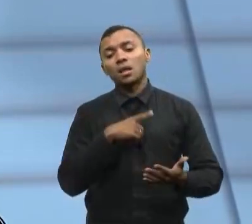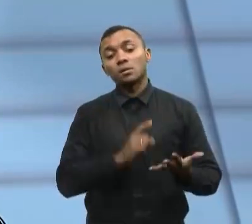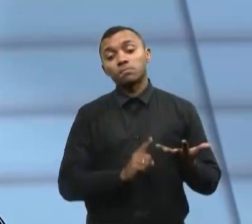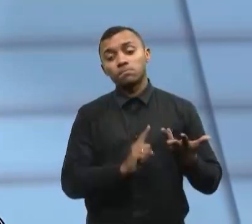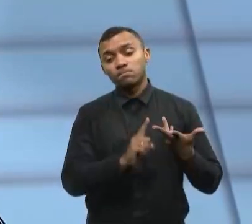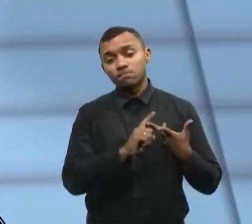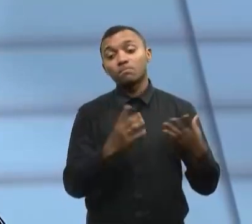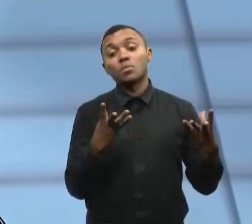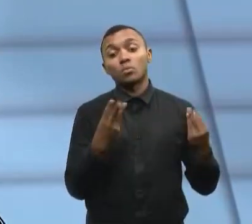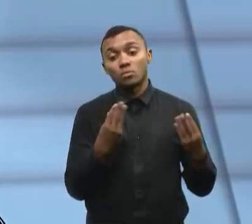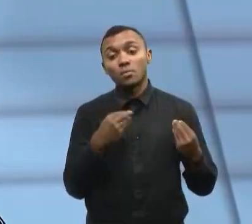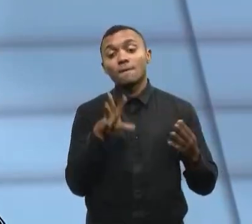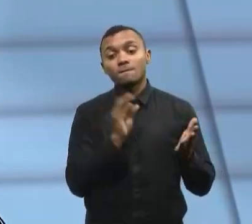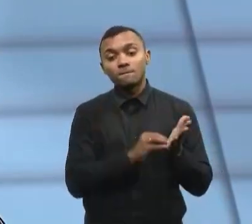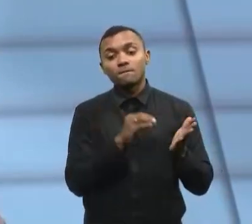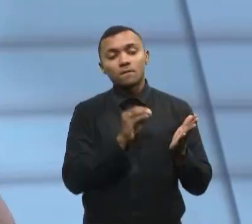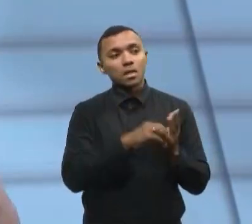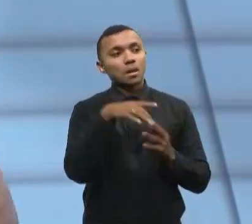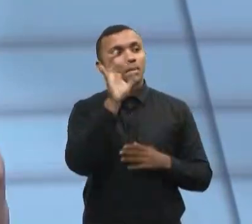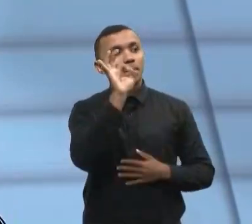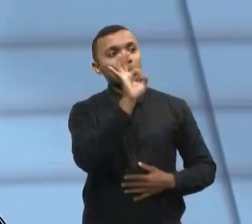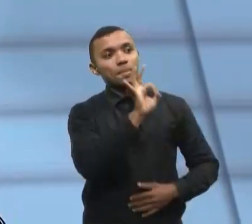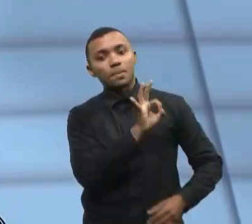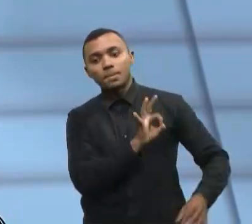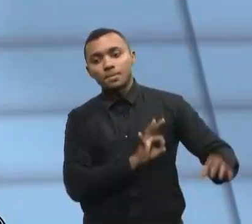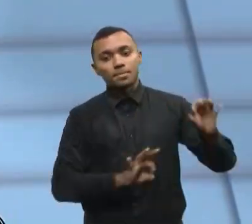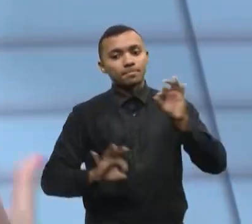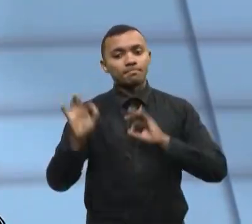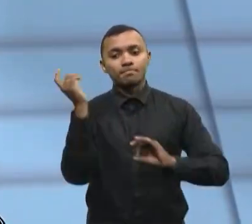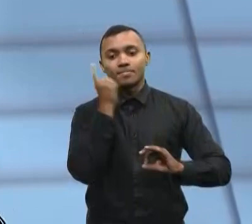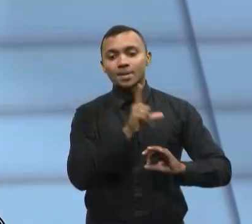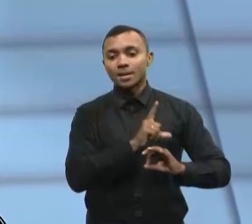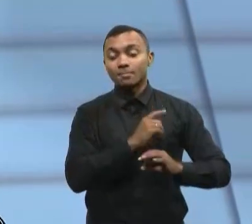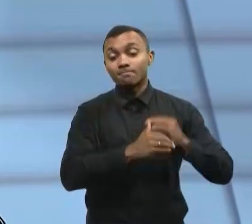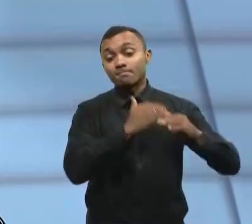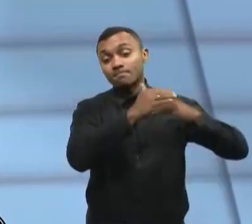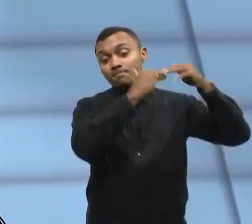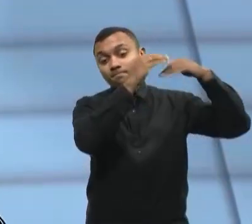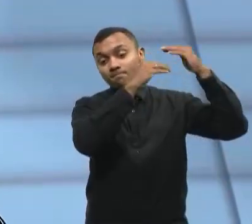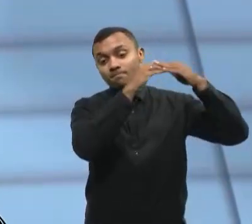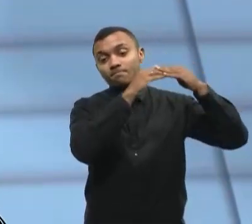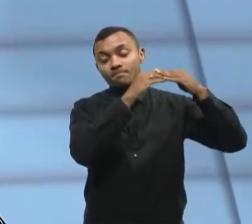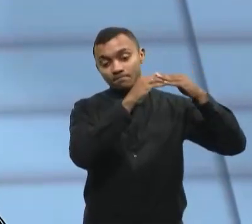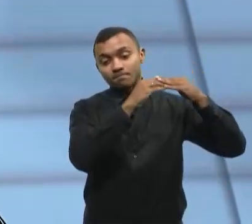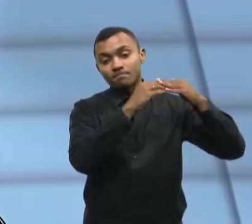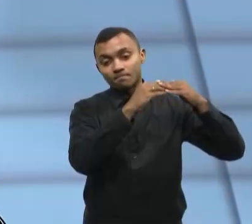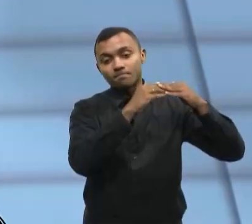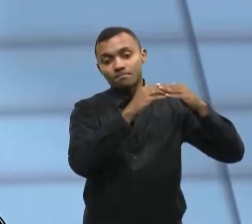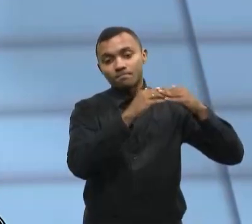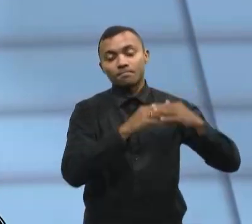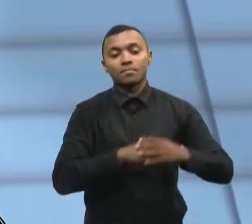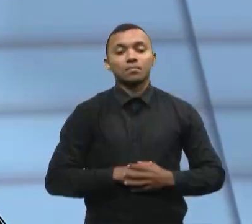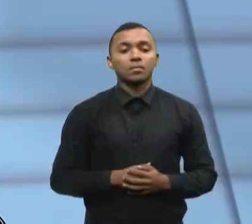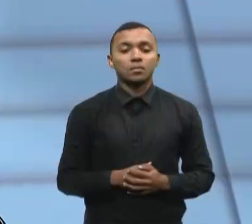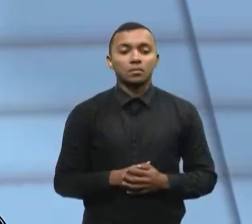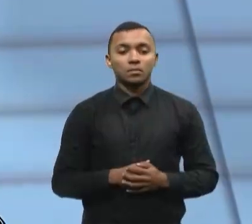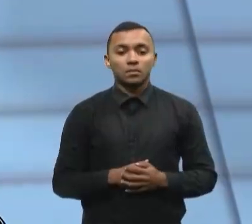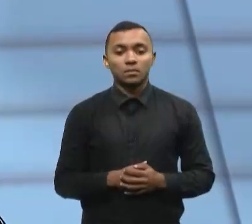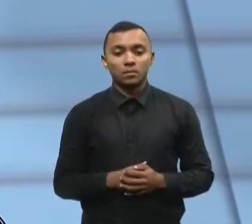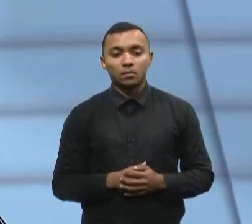coisa a ser plantada para poder evoluir. A gente, de fato, está num mundo neurodiverso, né? Isso.